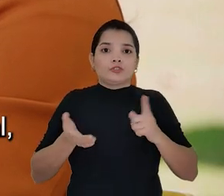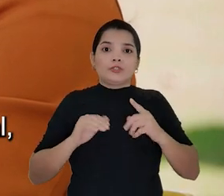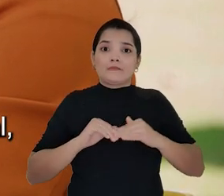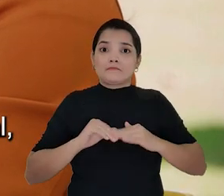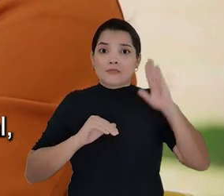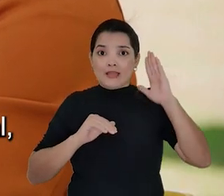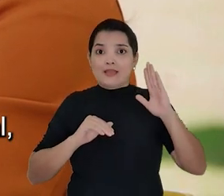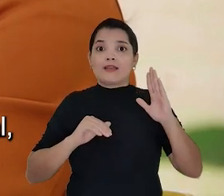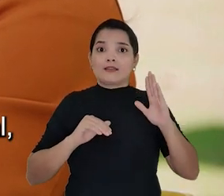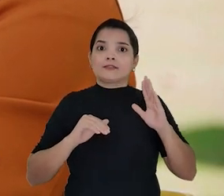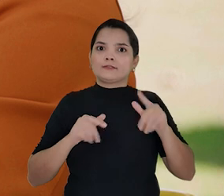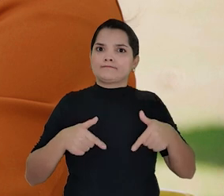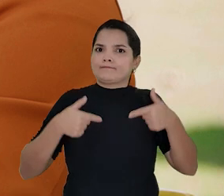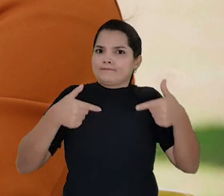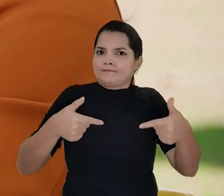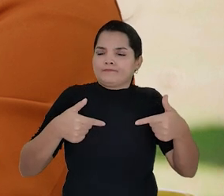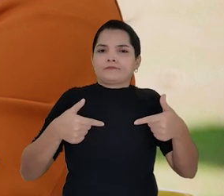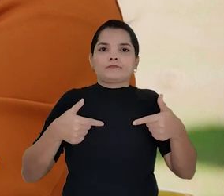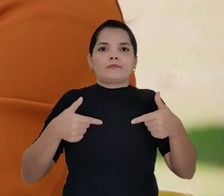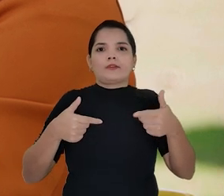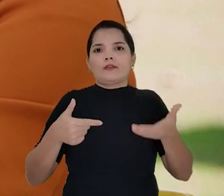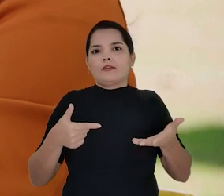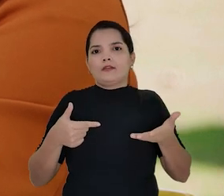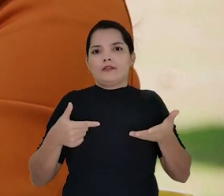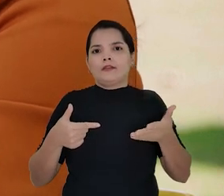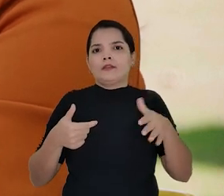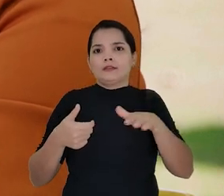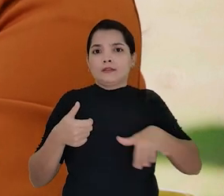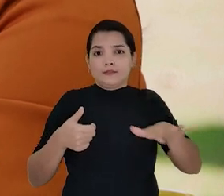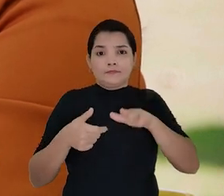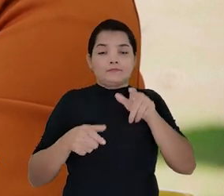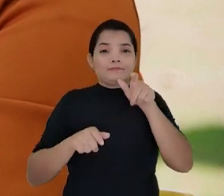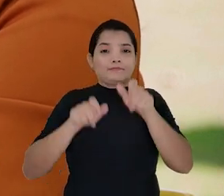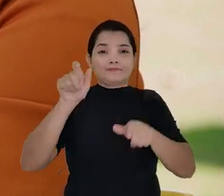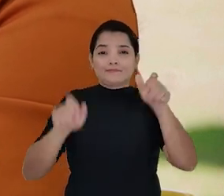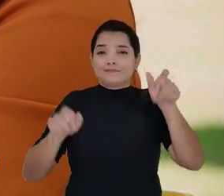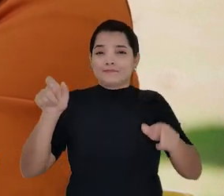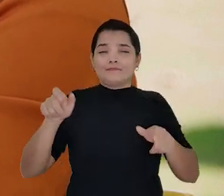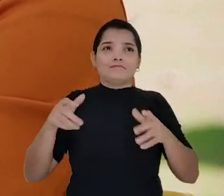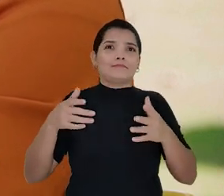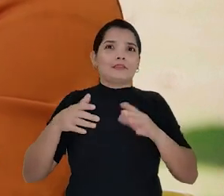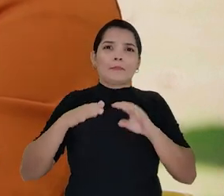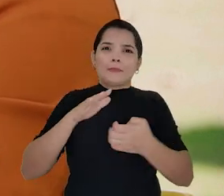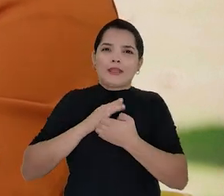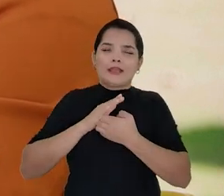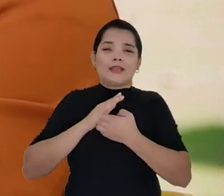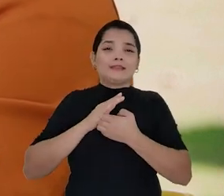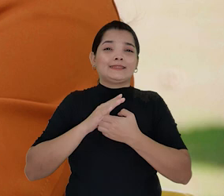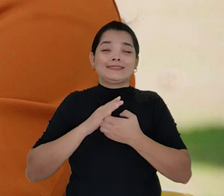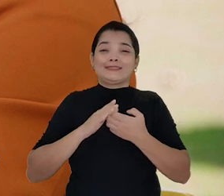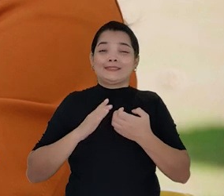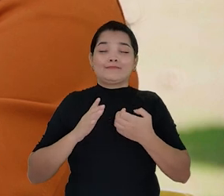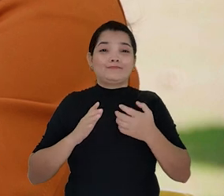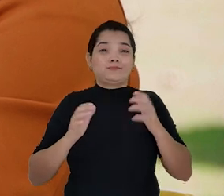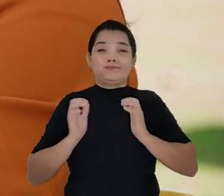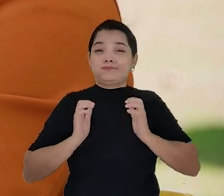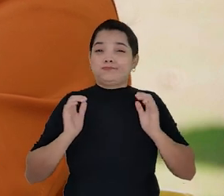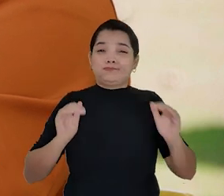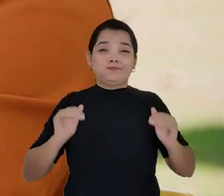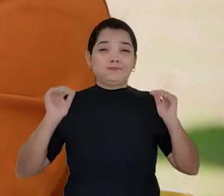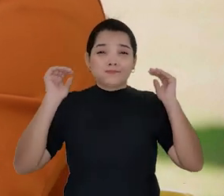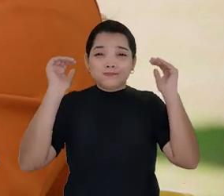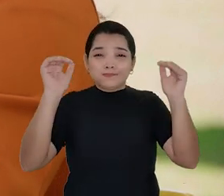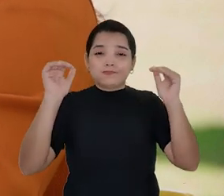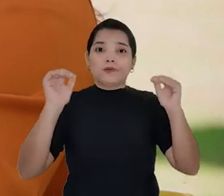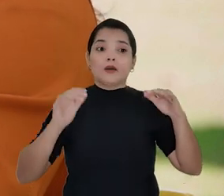iniciativas dentro de grandes milionários gigantes empresariais no mundo do que